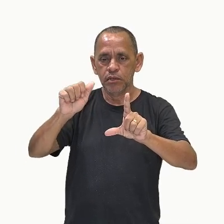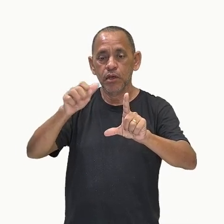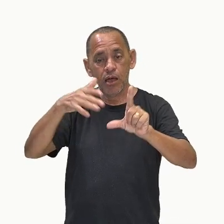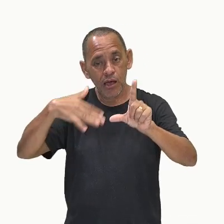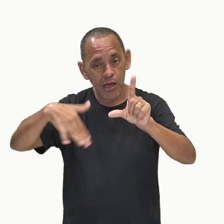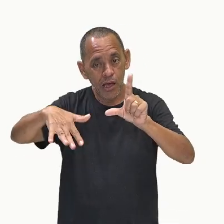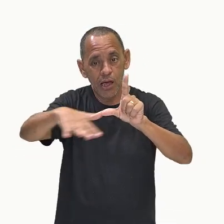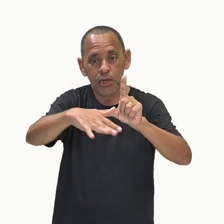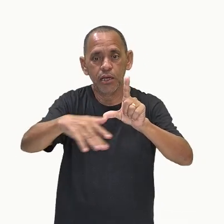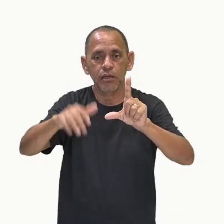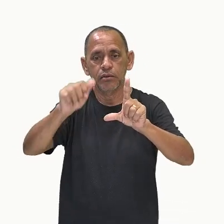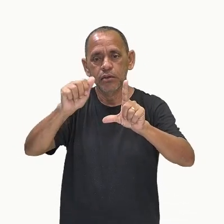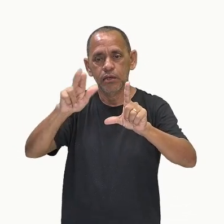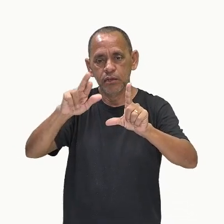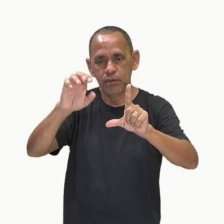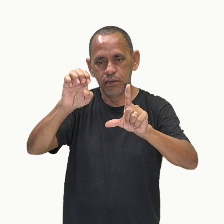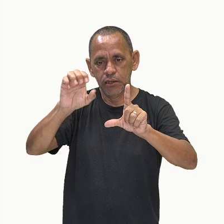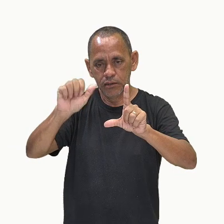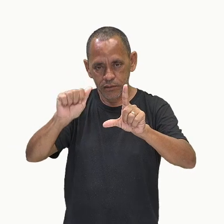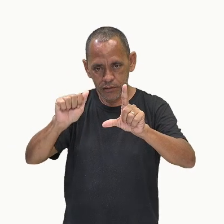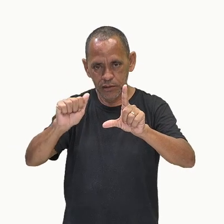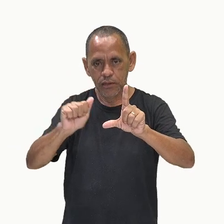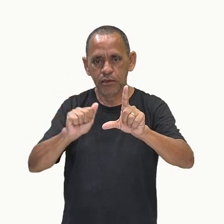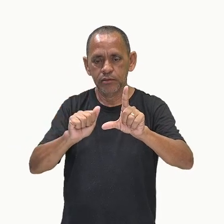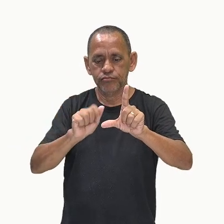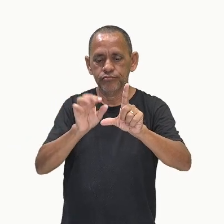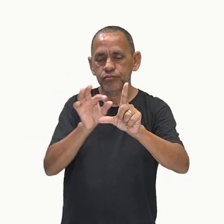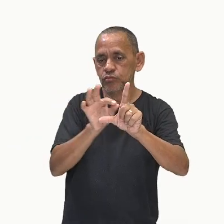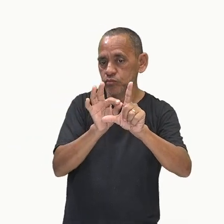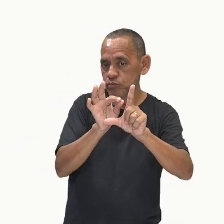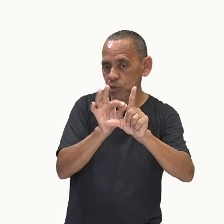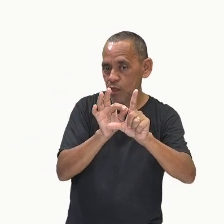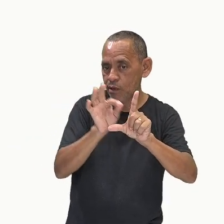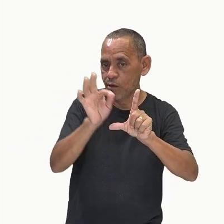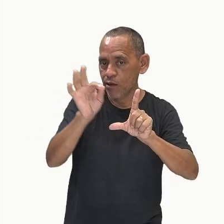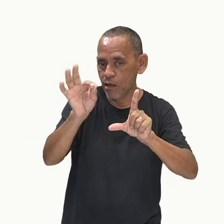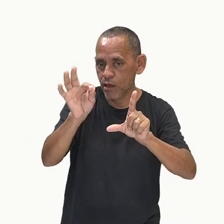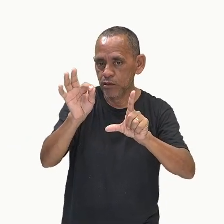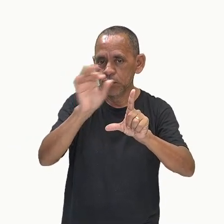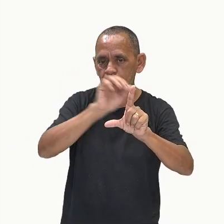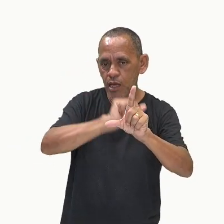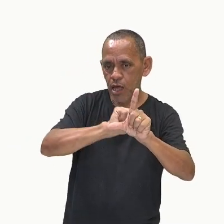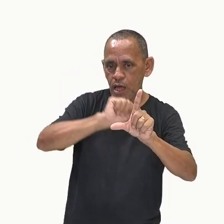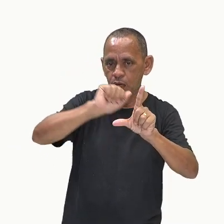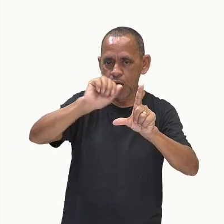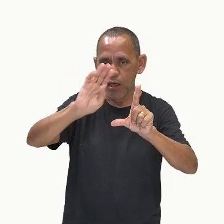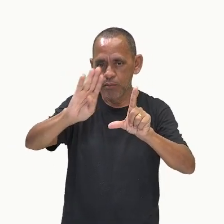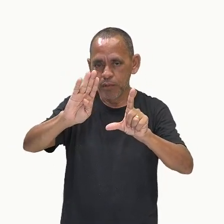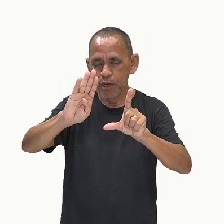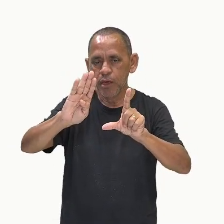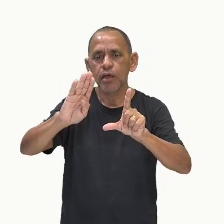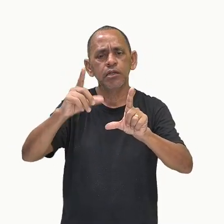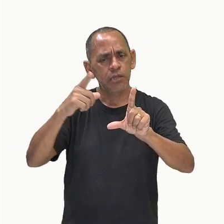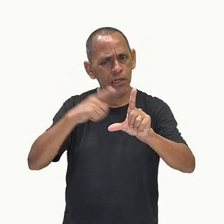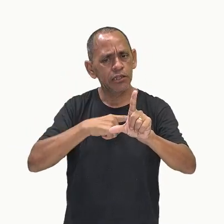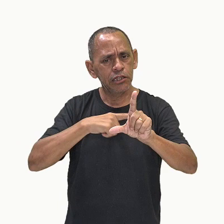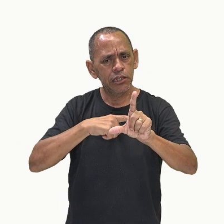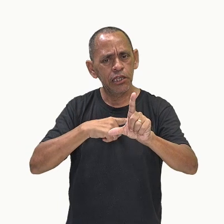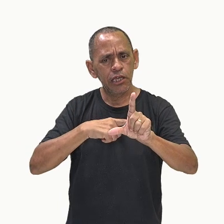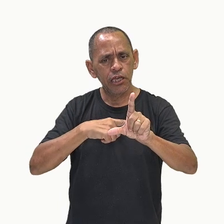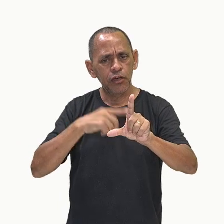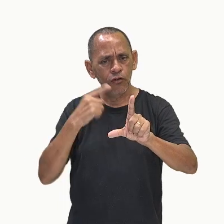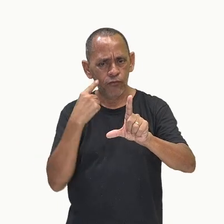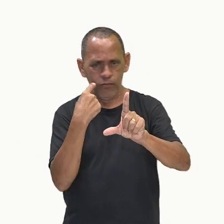pronto. Se nós notarmos aqui, nós vamos observar que temos até nosso triângulo retângulo aqui, né? Aqui nós temos